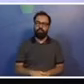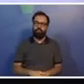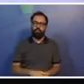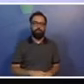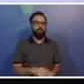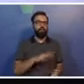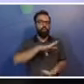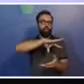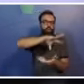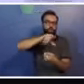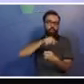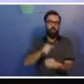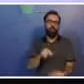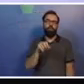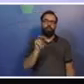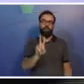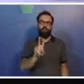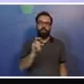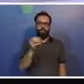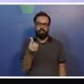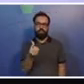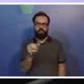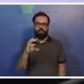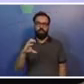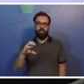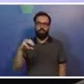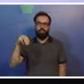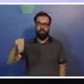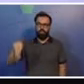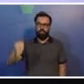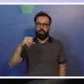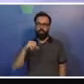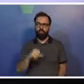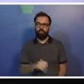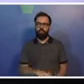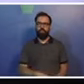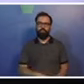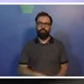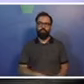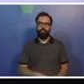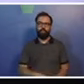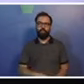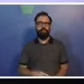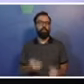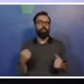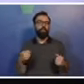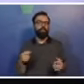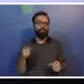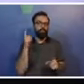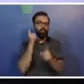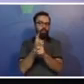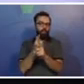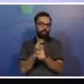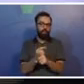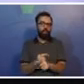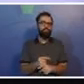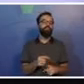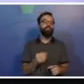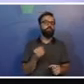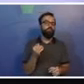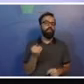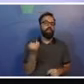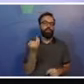é 26. Quais são as suas dimensões? Eu preciso descobrir, primeiro, o lado